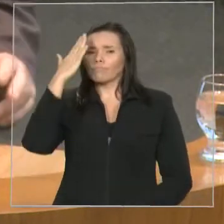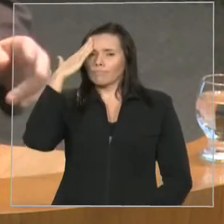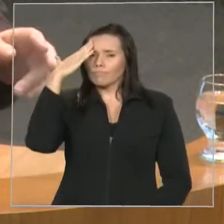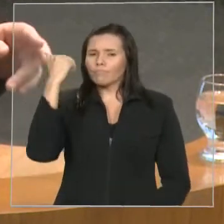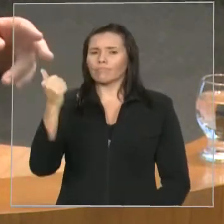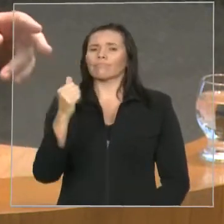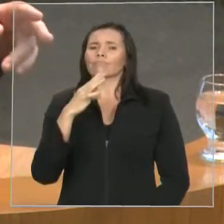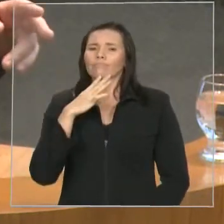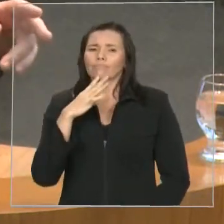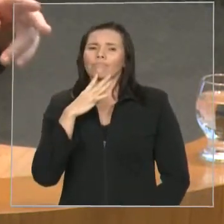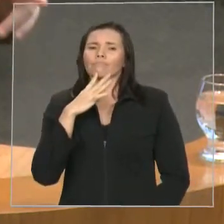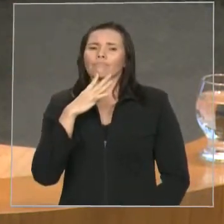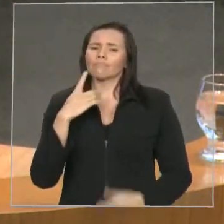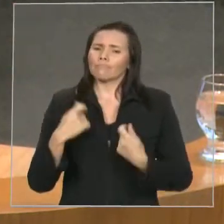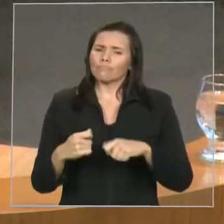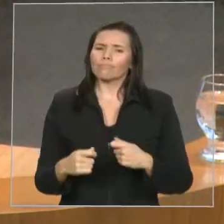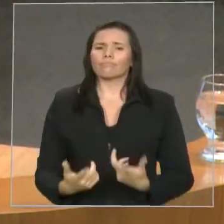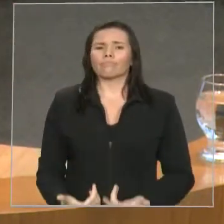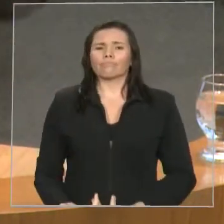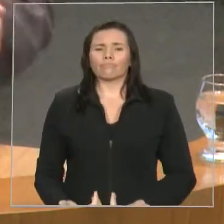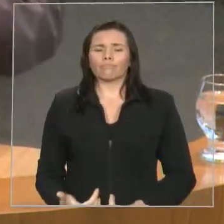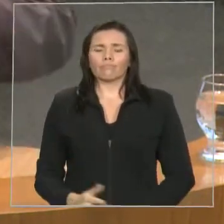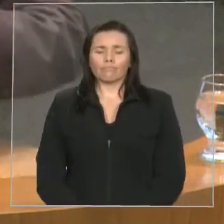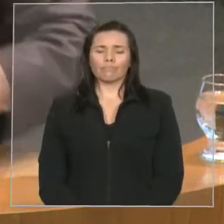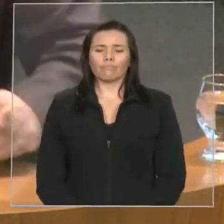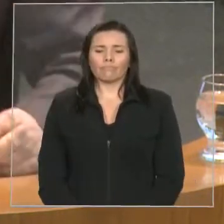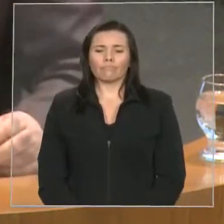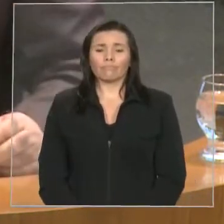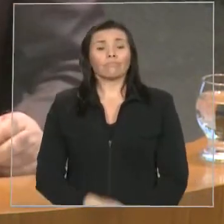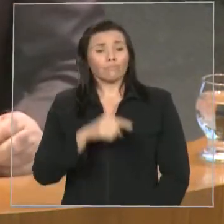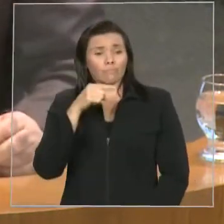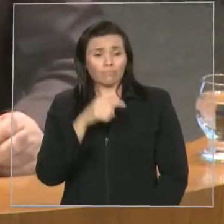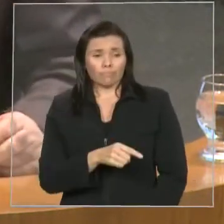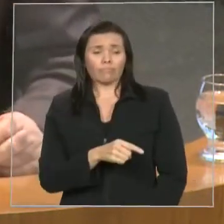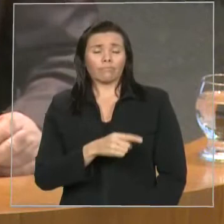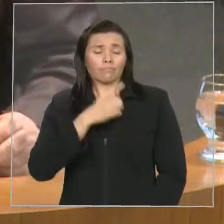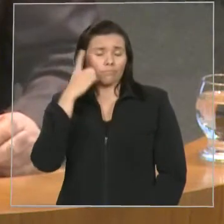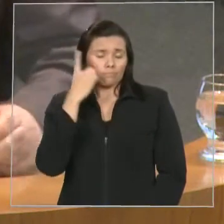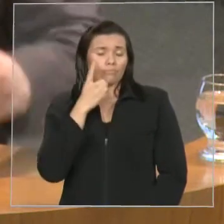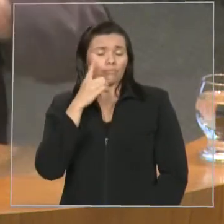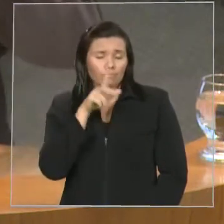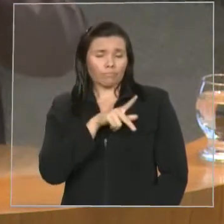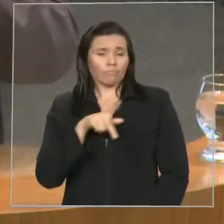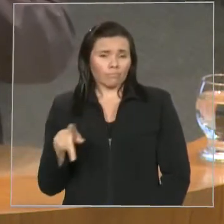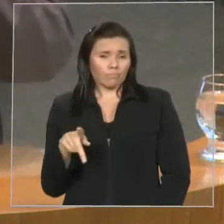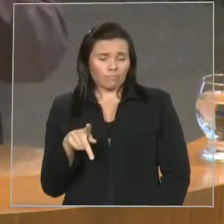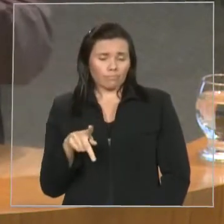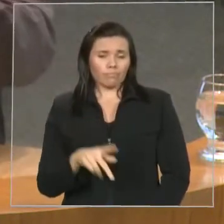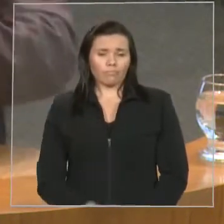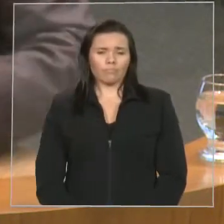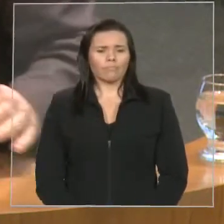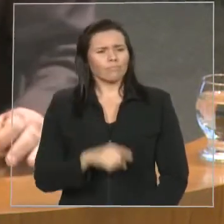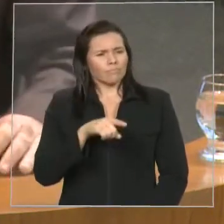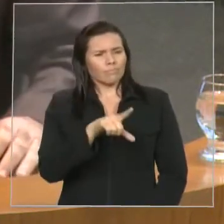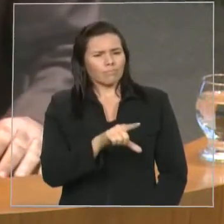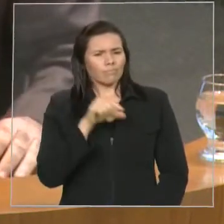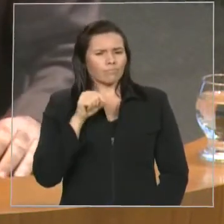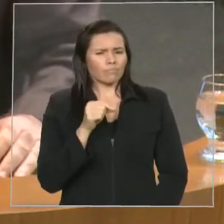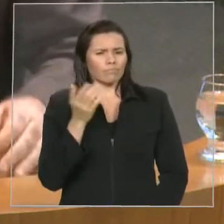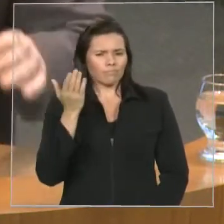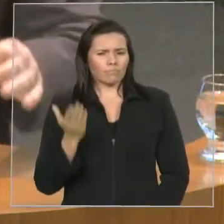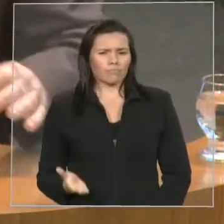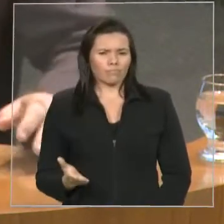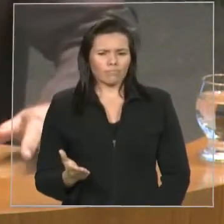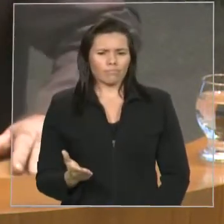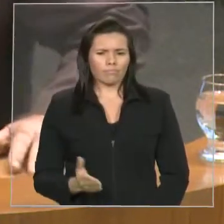E Vossa Excelência fez uma escolha duplamente acertada. O diretor Edwin e